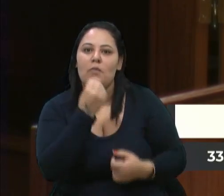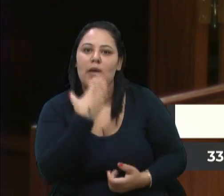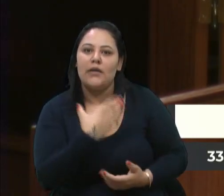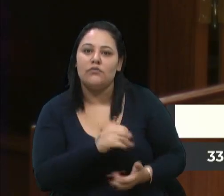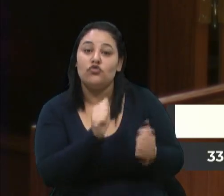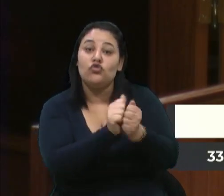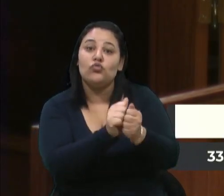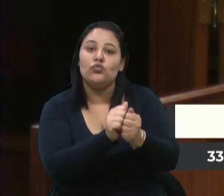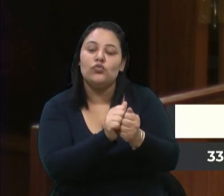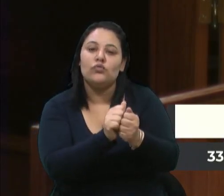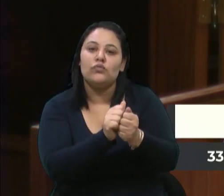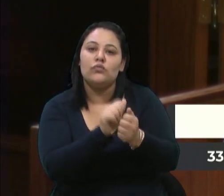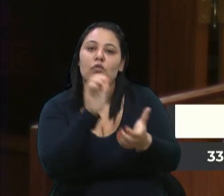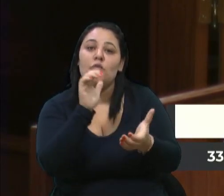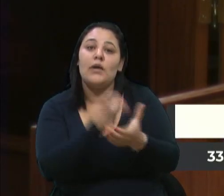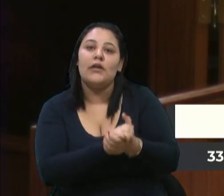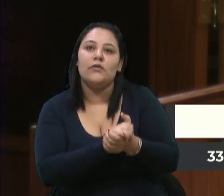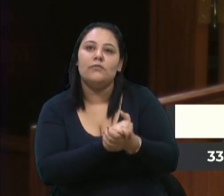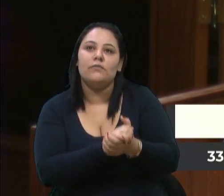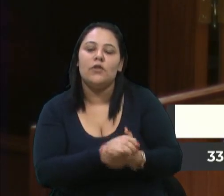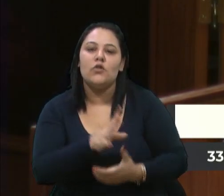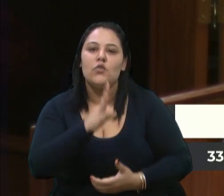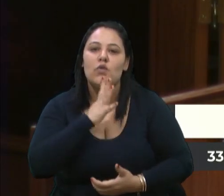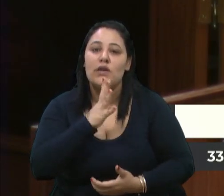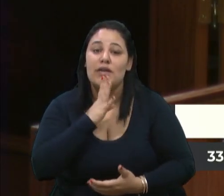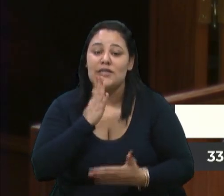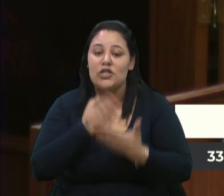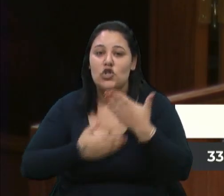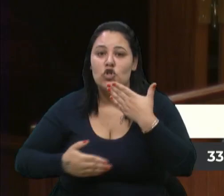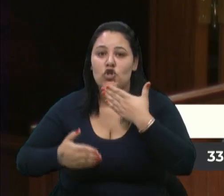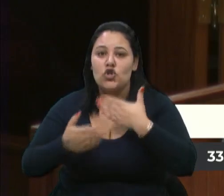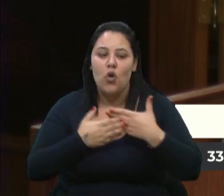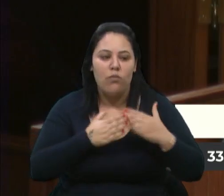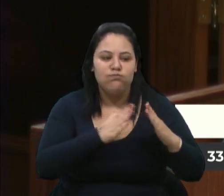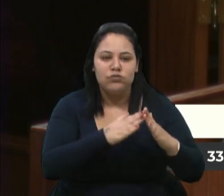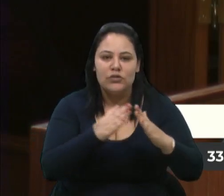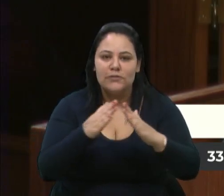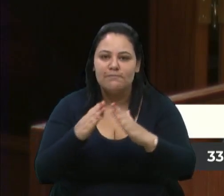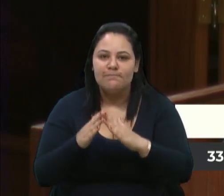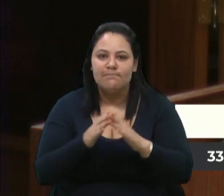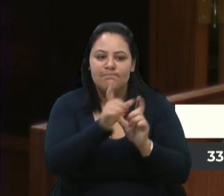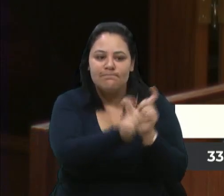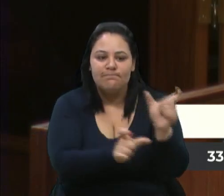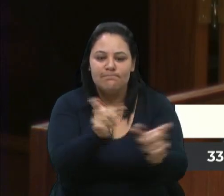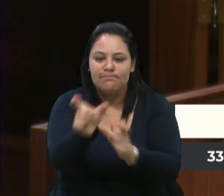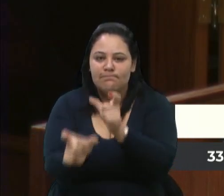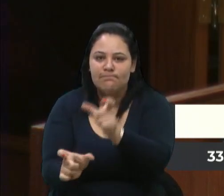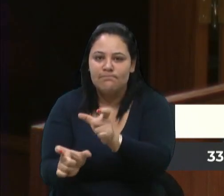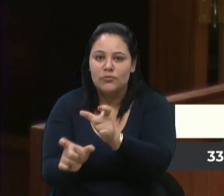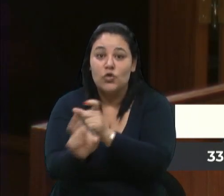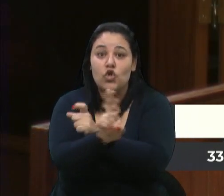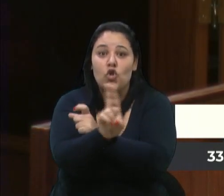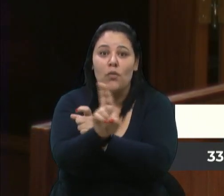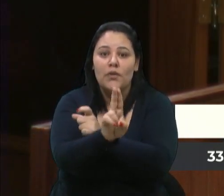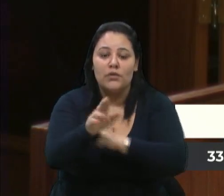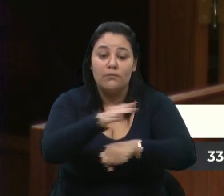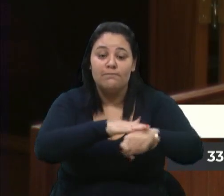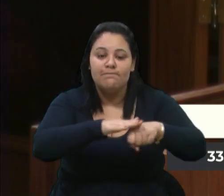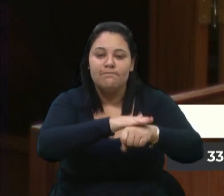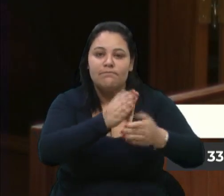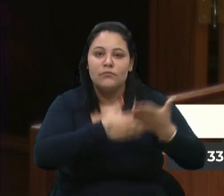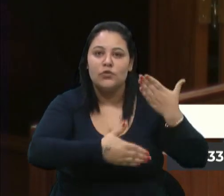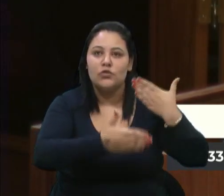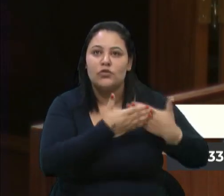marido. Conhece todos os moradores de situação na rua pelo nome, conversa com todos eles.